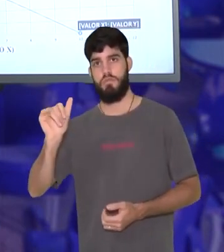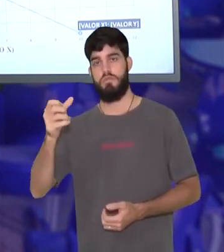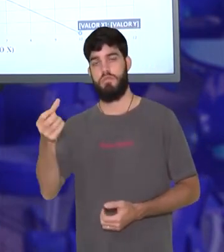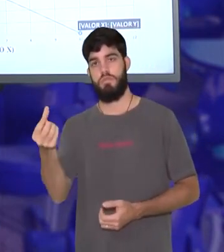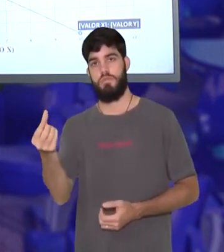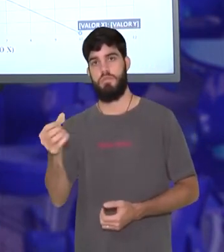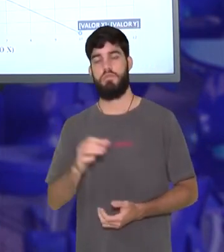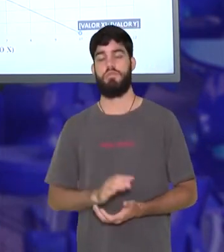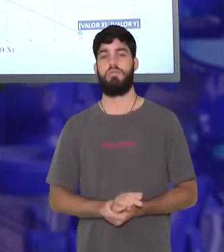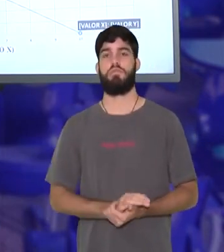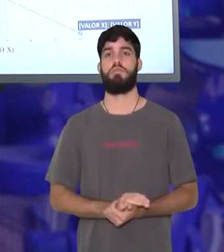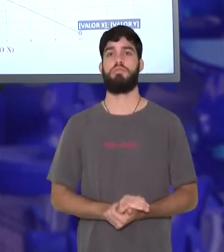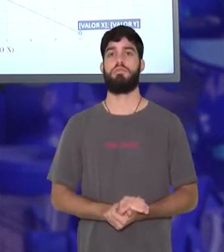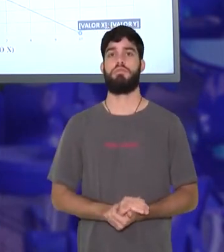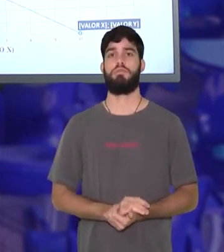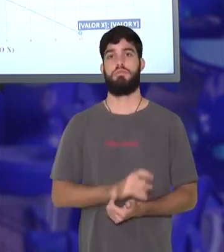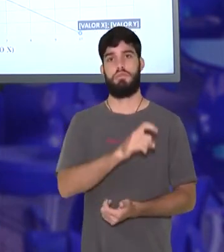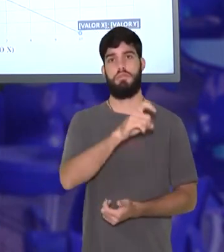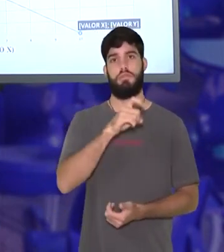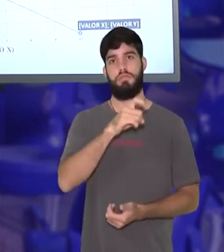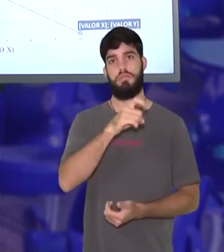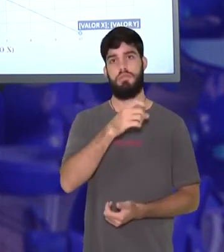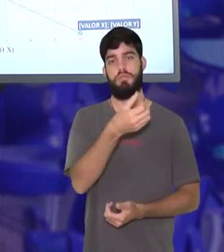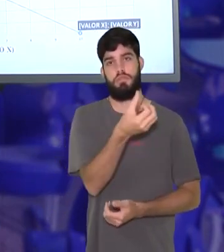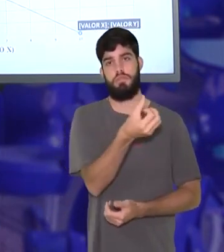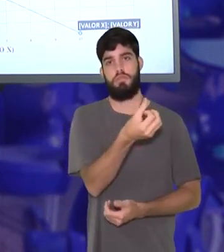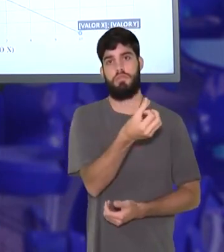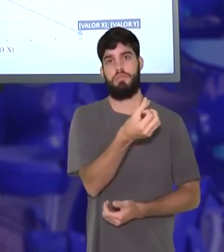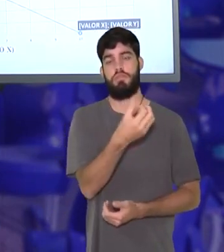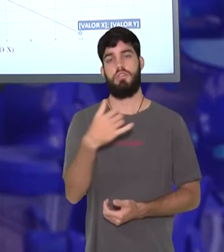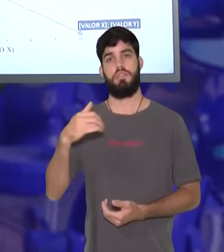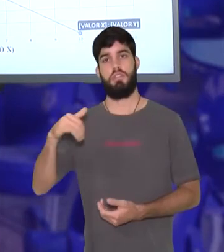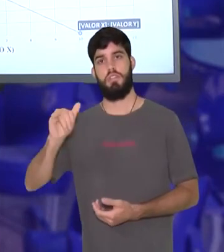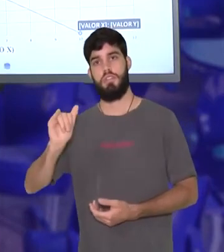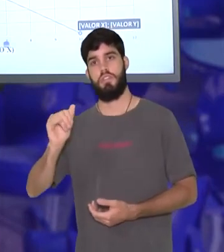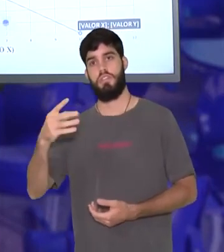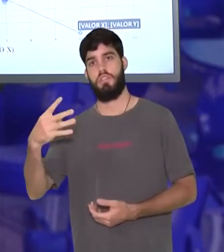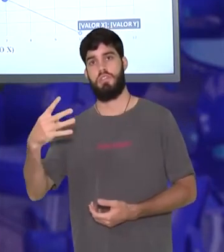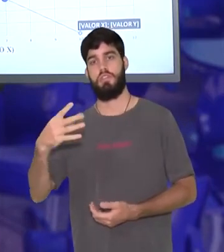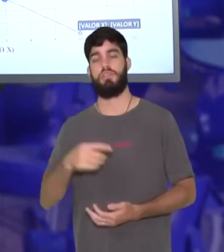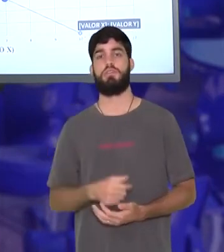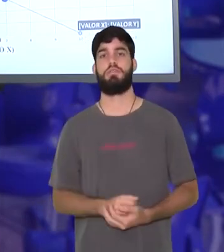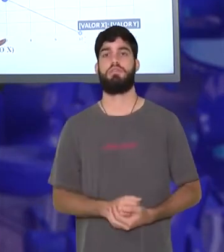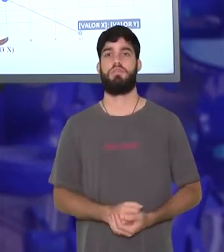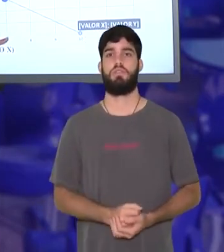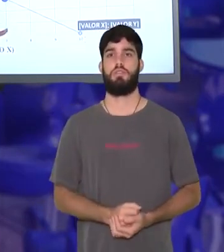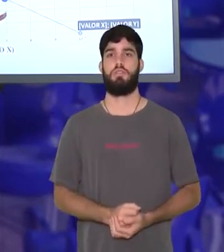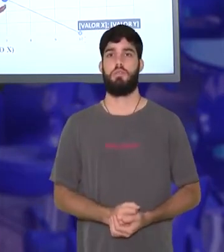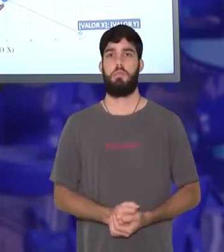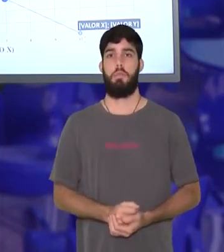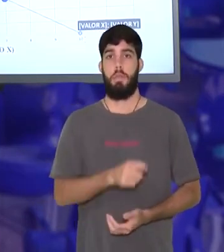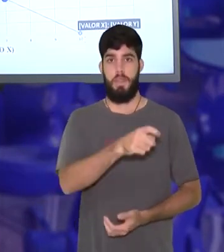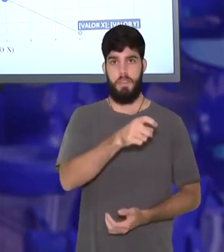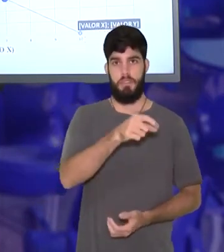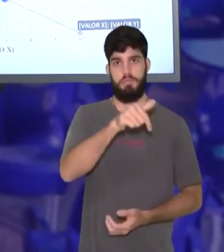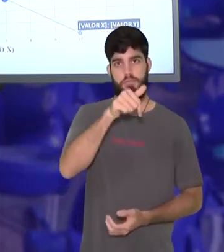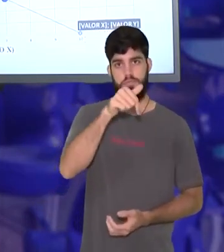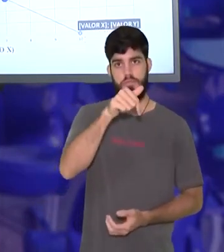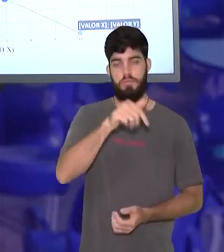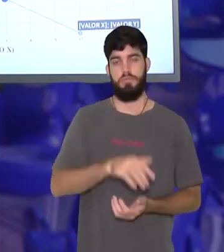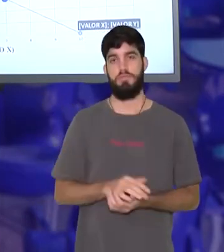= 6x = 6 Y = 4x =